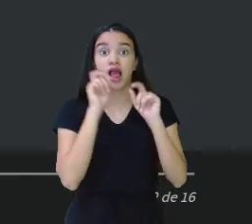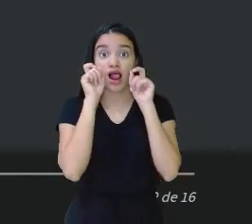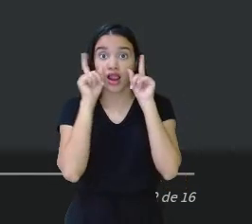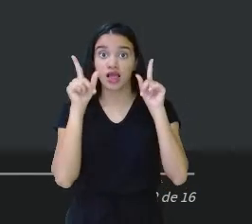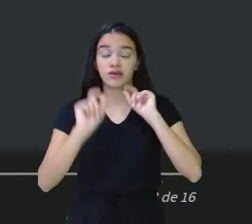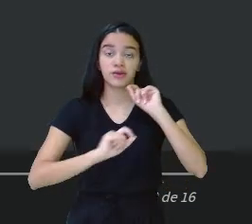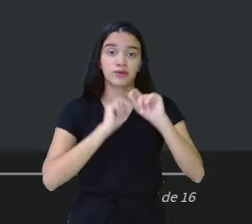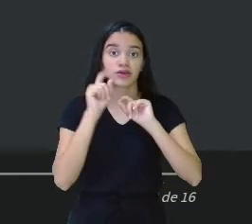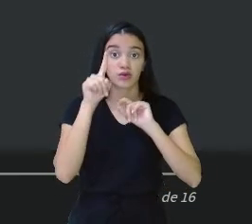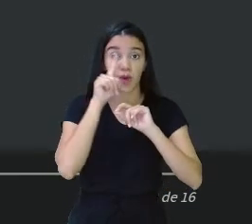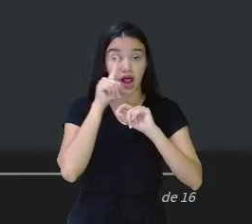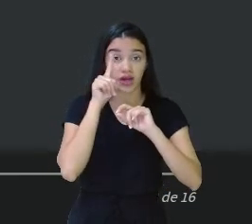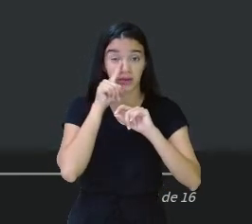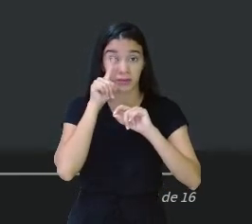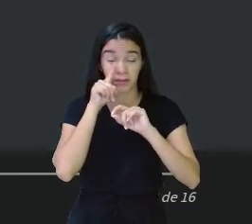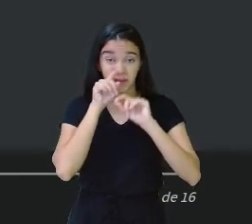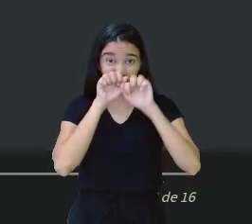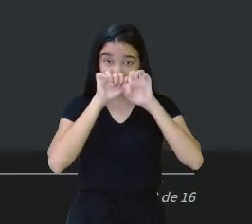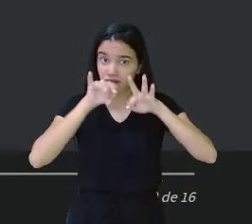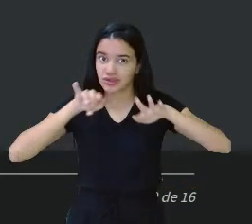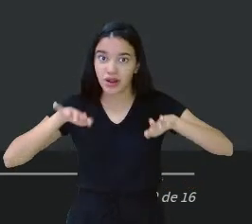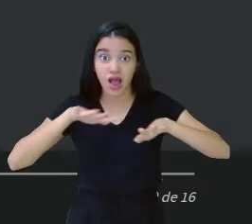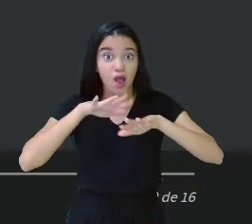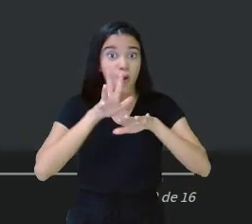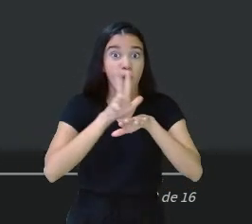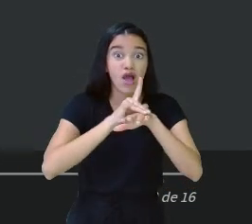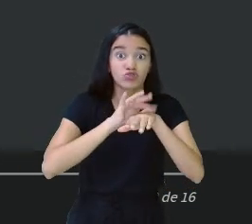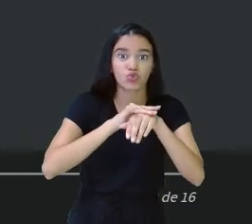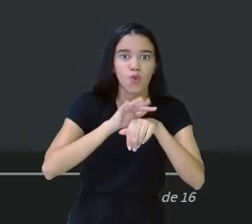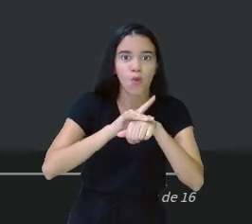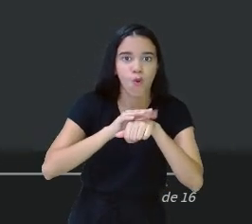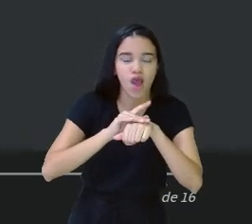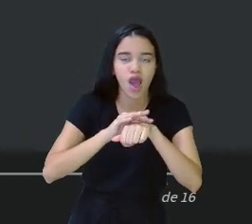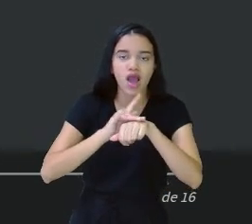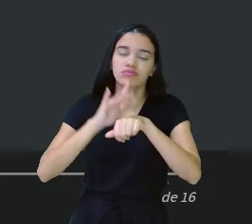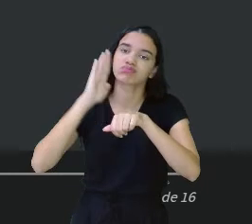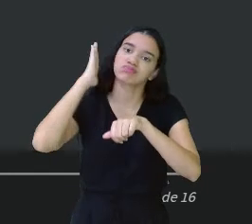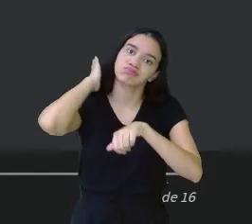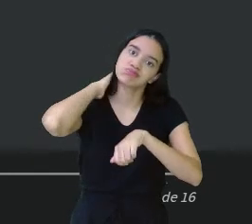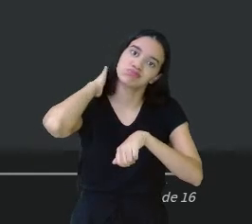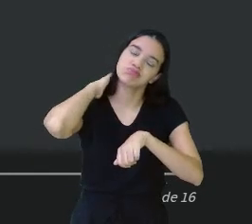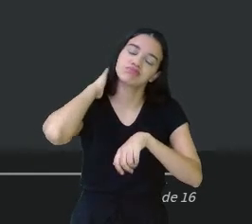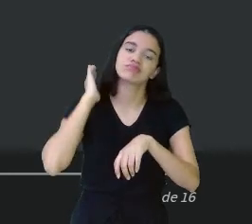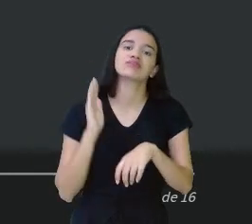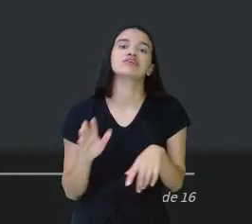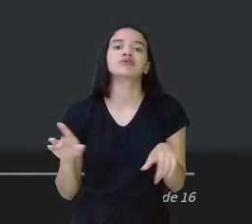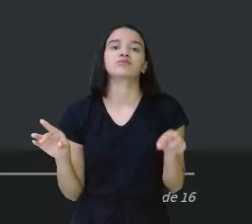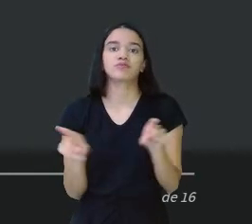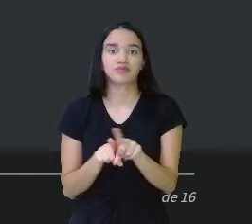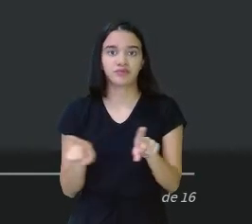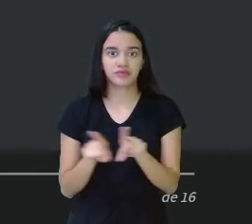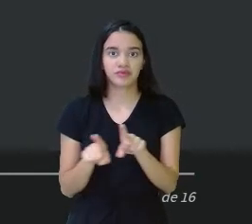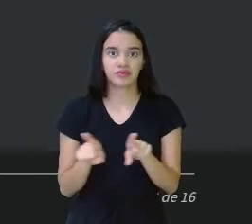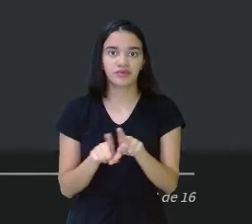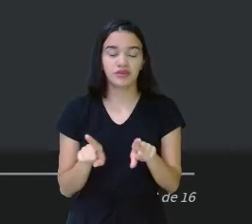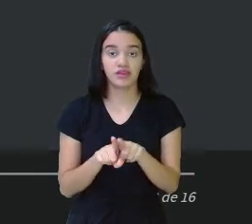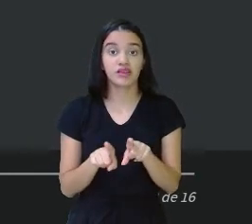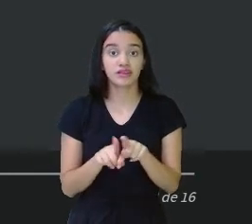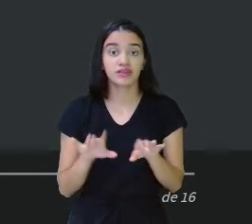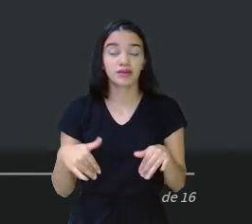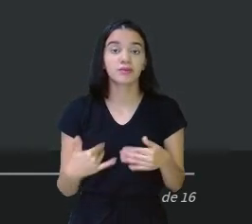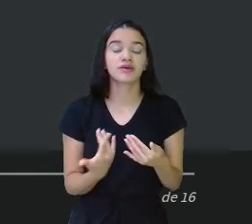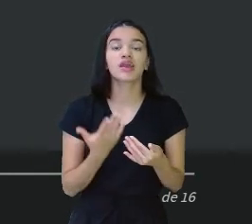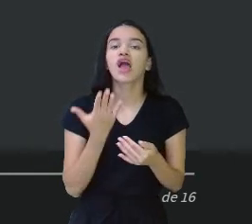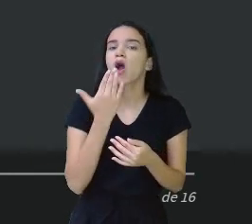pode transmitir um tipo grave de doença chamada meningite. A gente encontra aí no final de uma frase também um ponto final. Além disso, ele